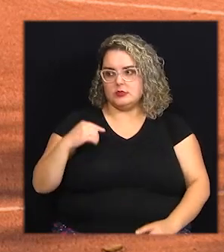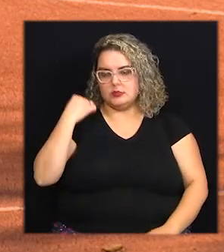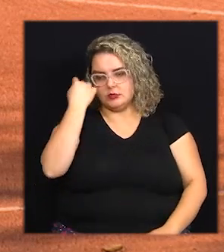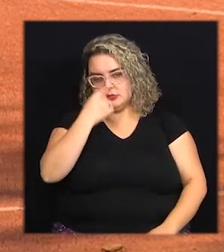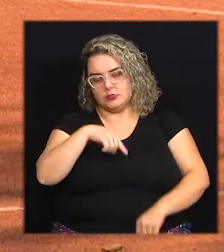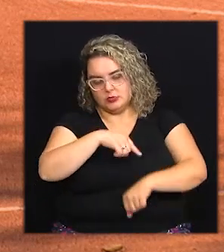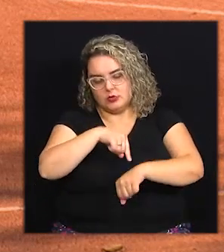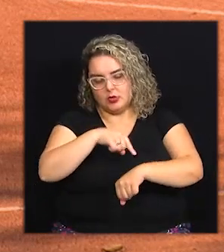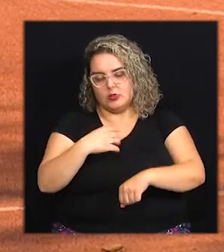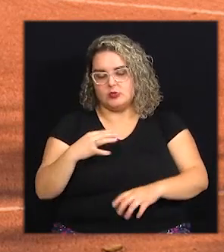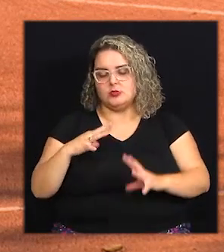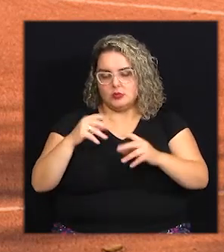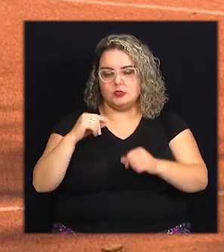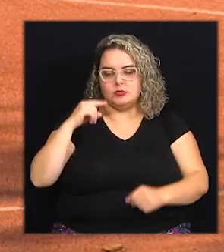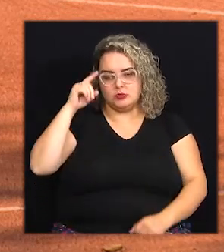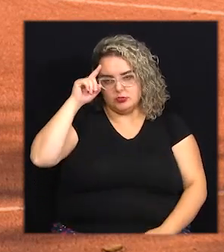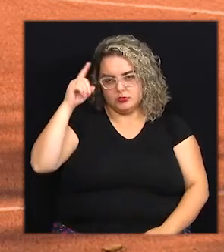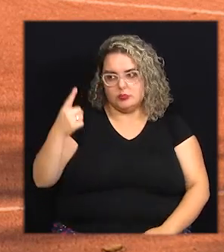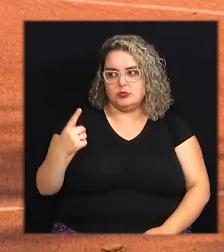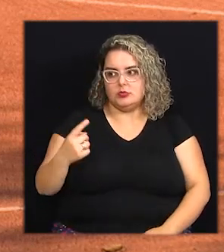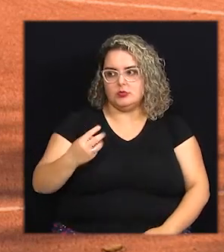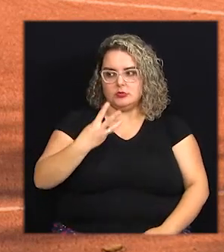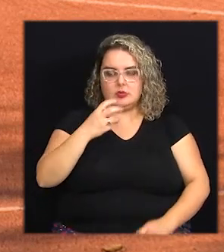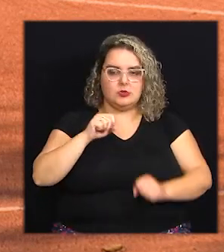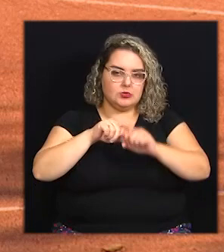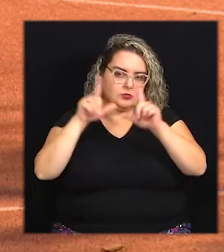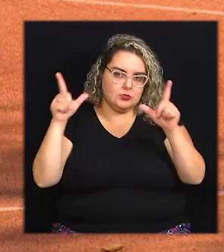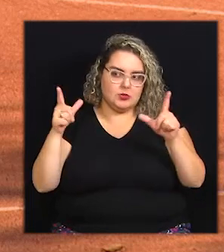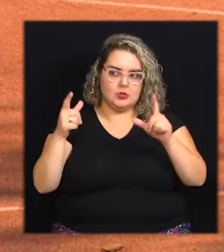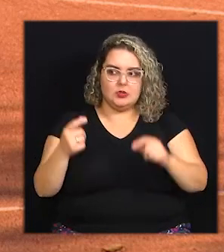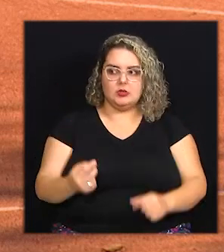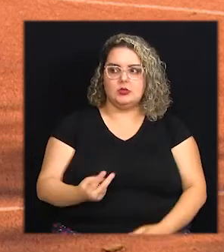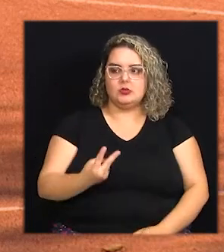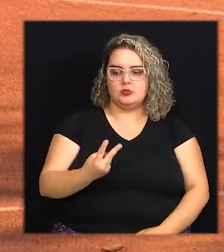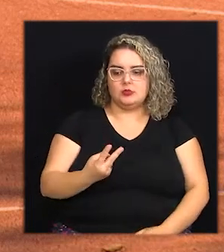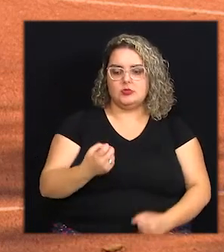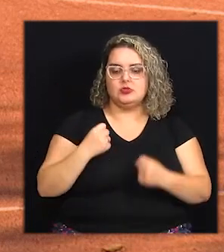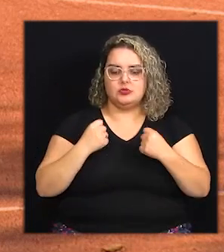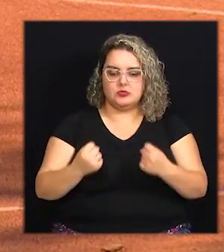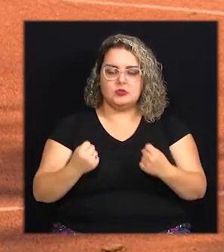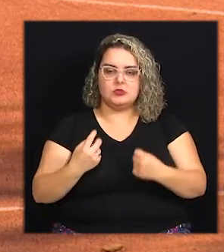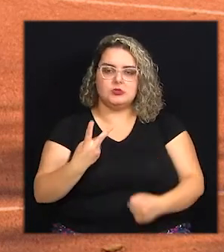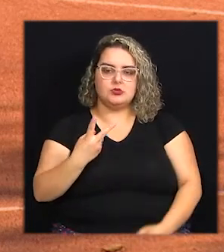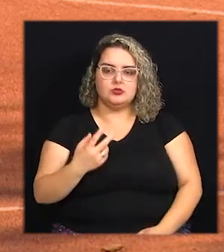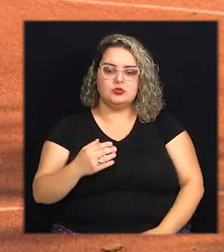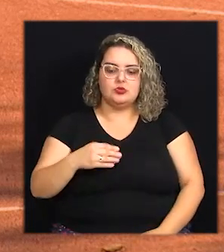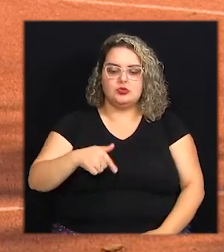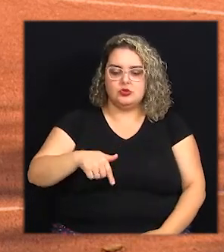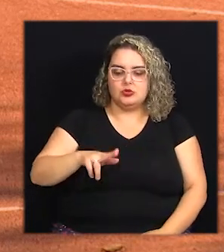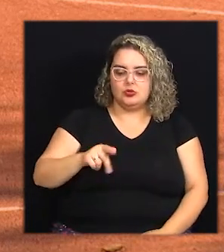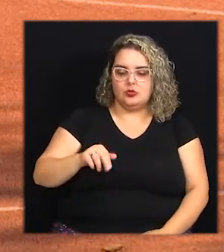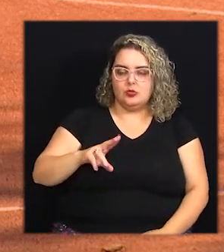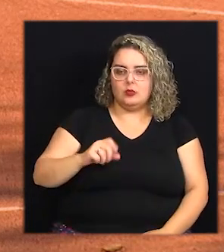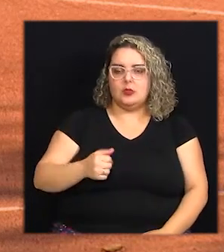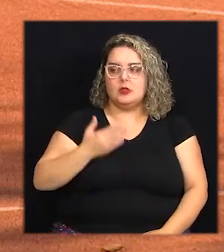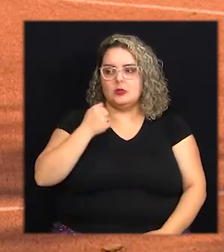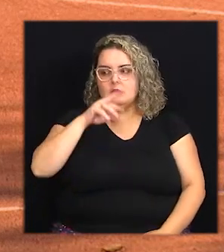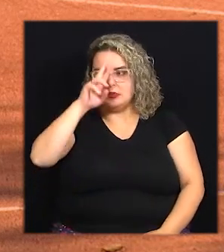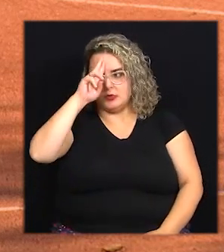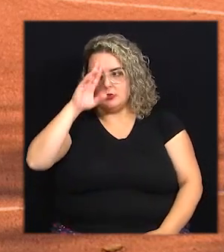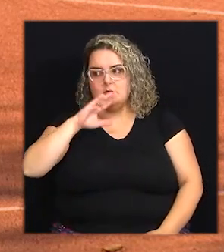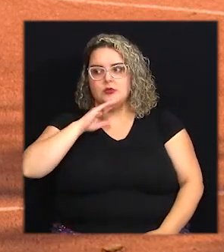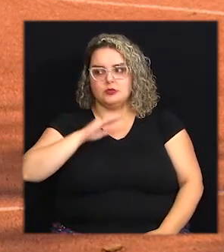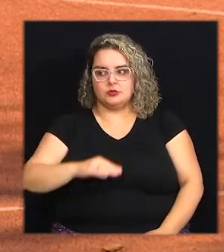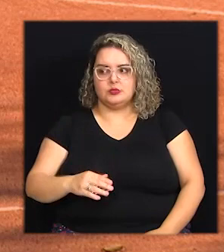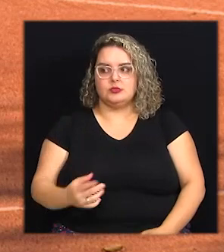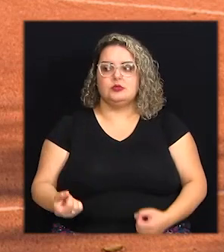sexta, sendo 3 horas de manhã, uma de física e 2 de quadra. Aí eu almoço e de tarde